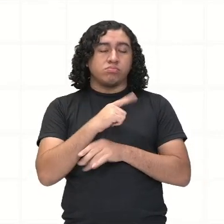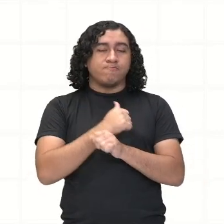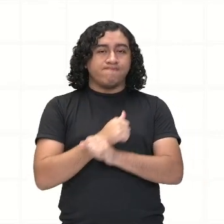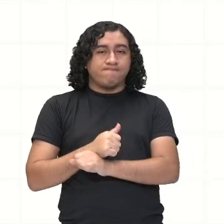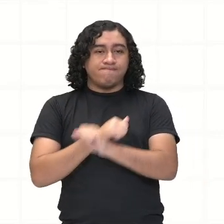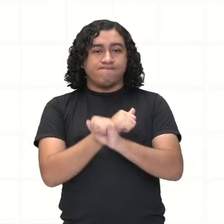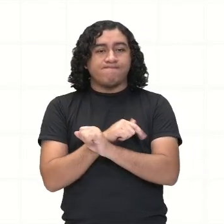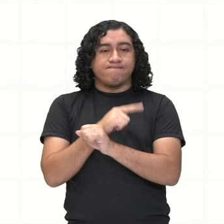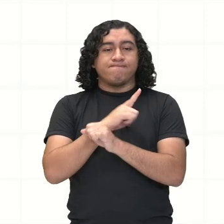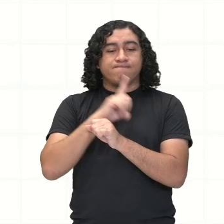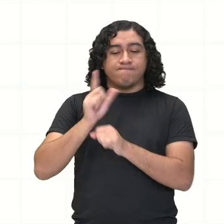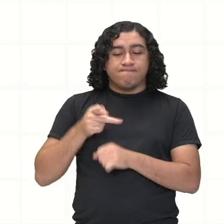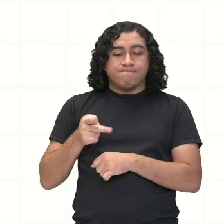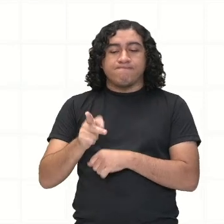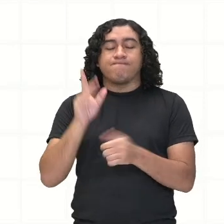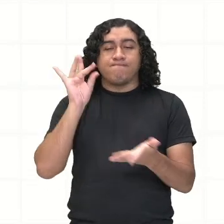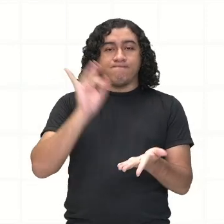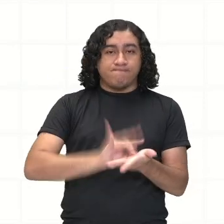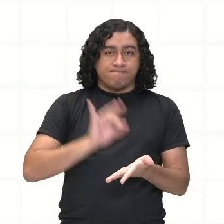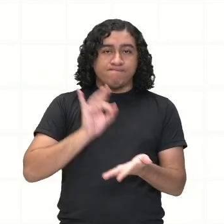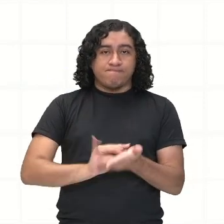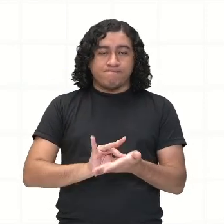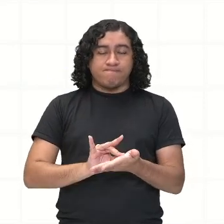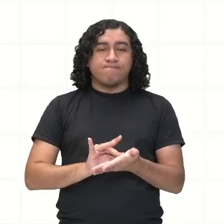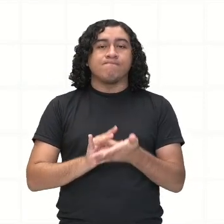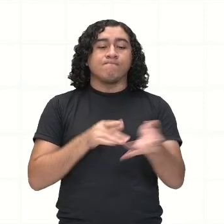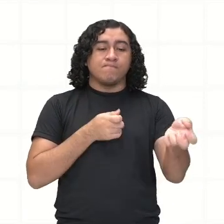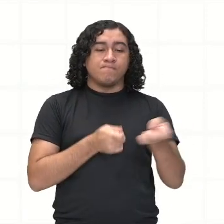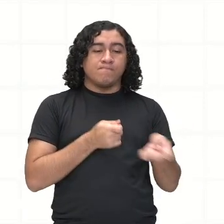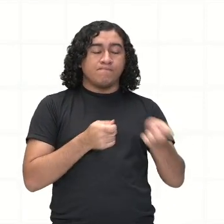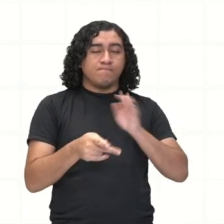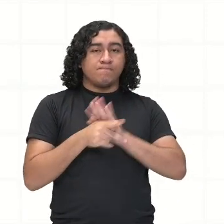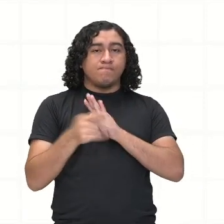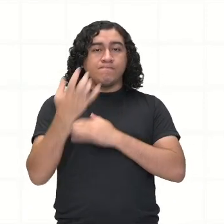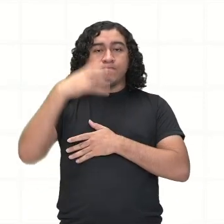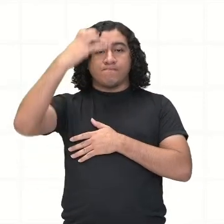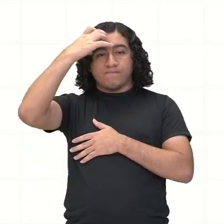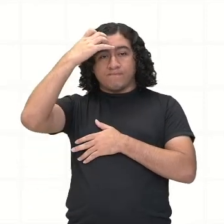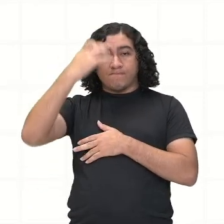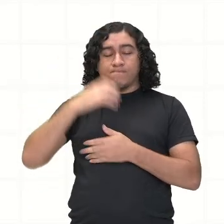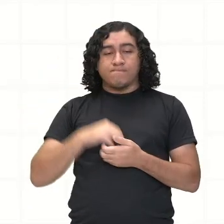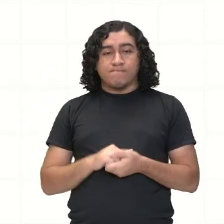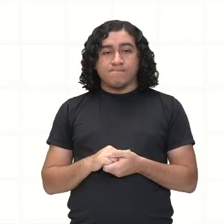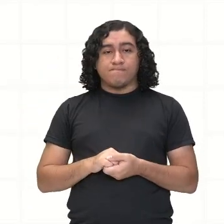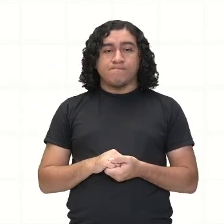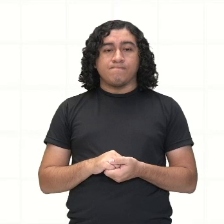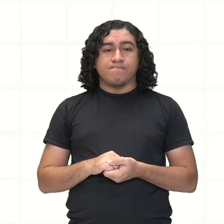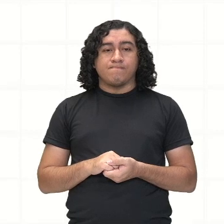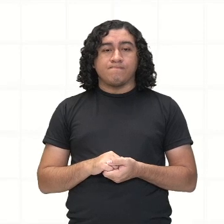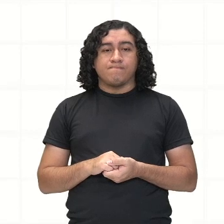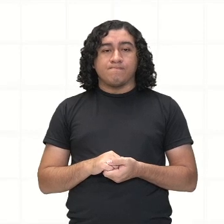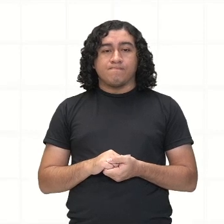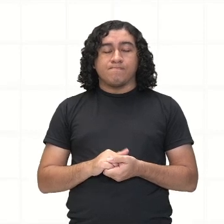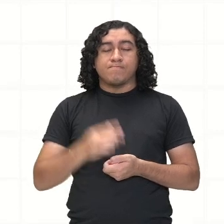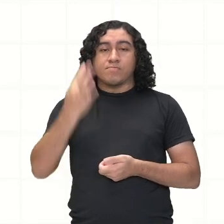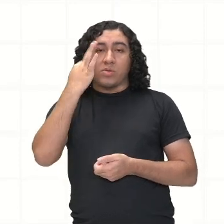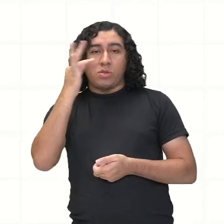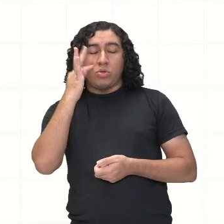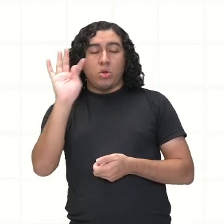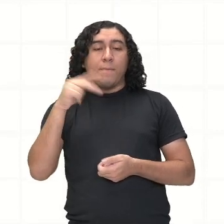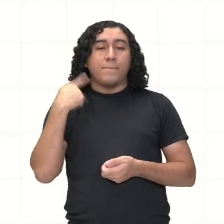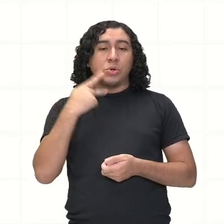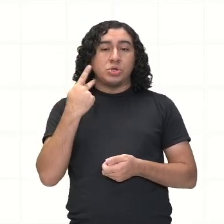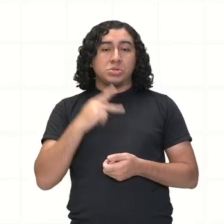para legitimar e confirmar o poder do monarca. A teoria política de Maquiavel,